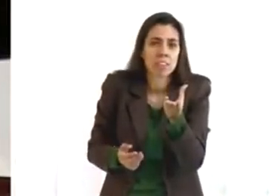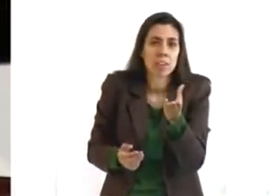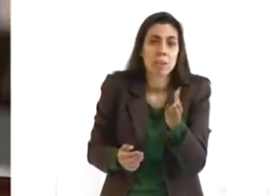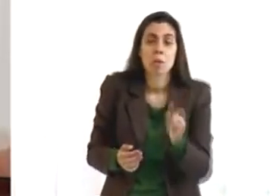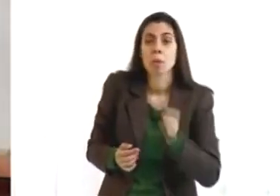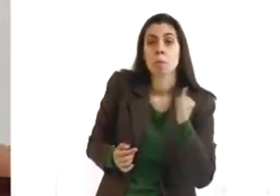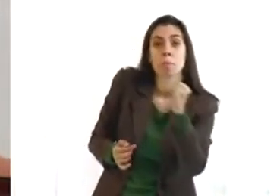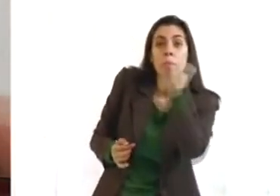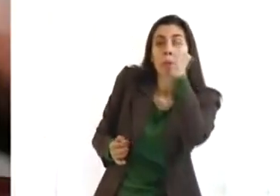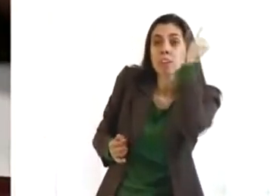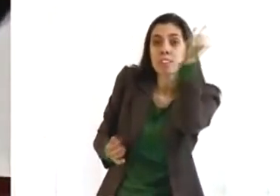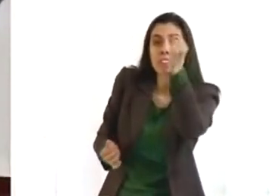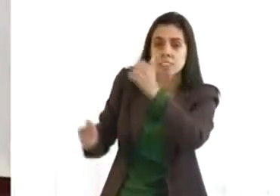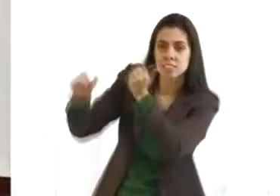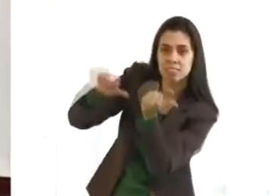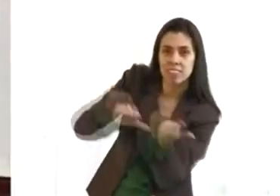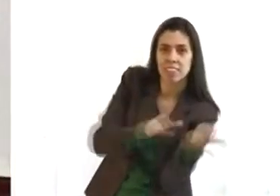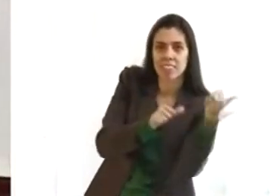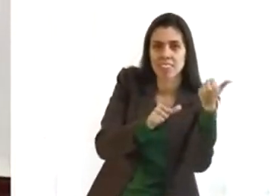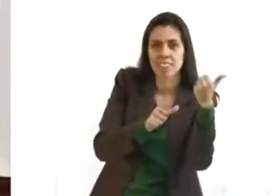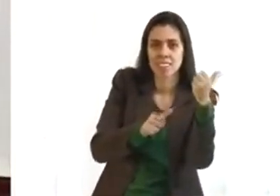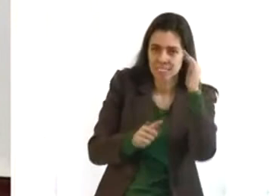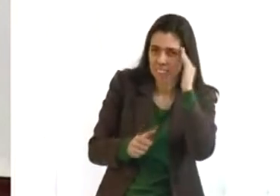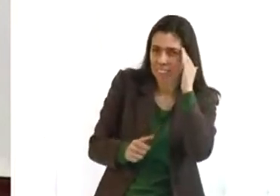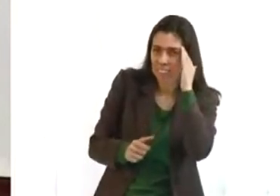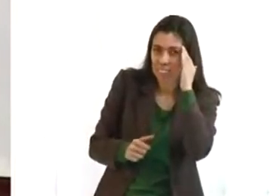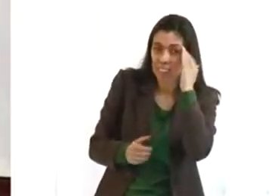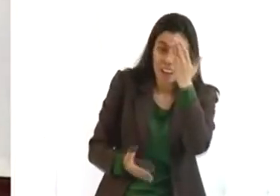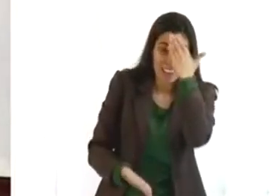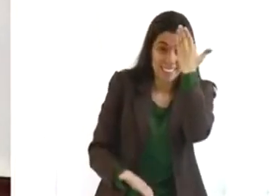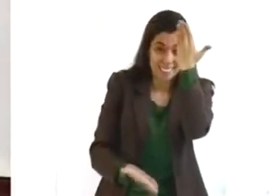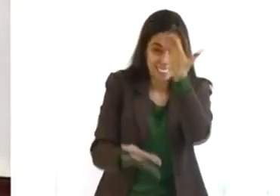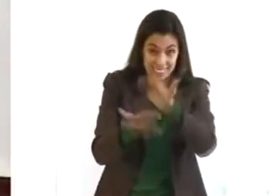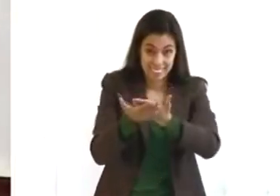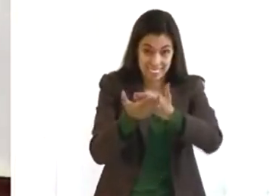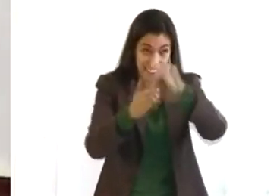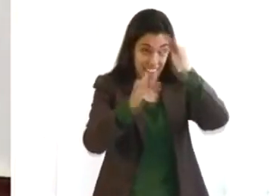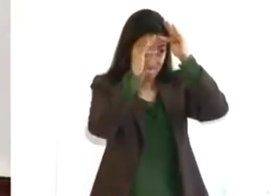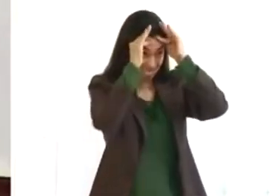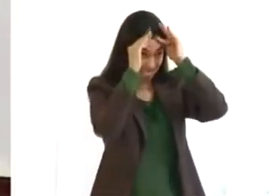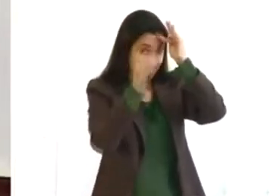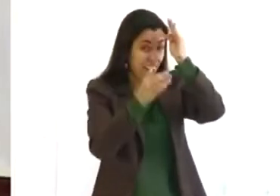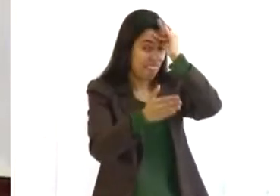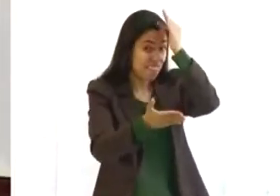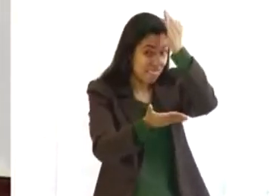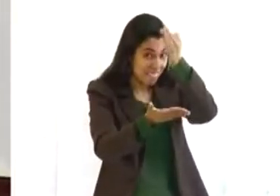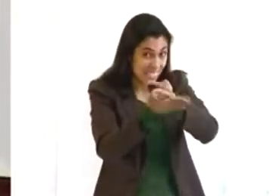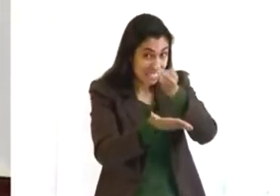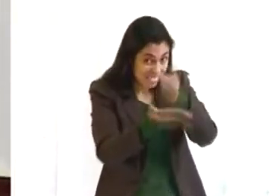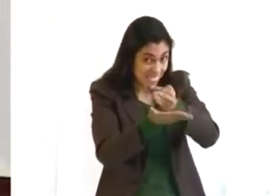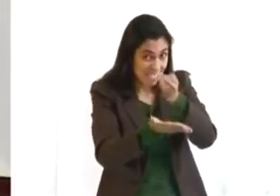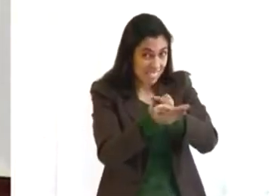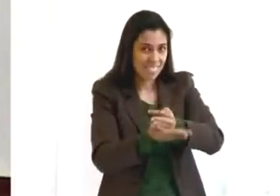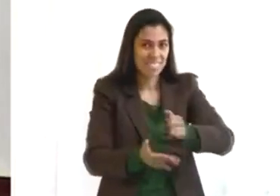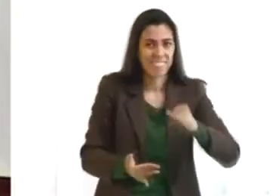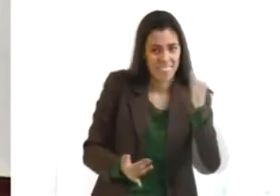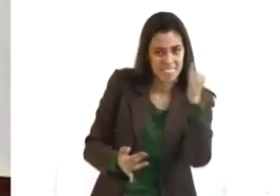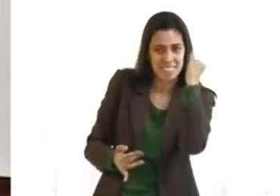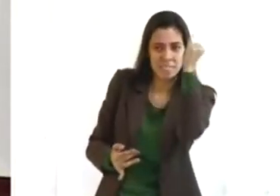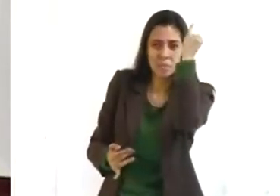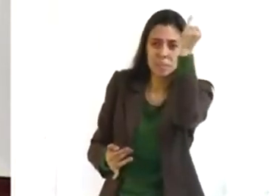batismo não salva, mas quem crer e for batizado será salvo. E então a experiência da conversão,